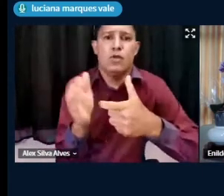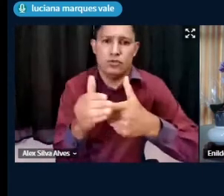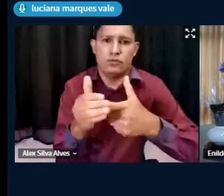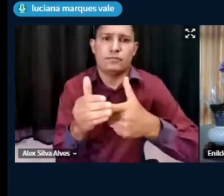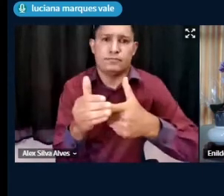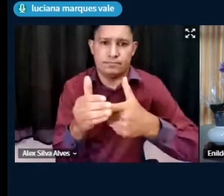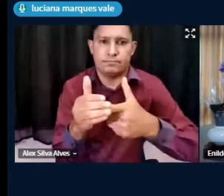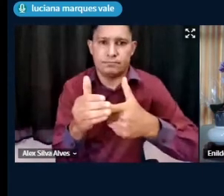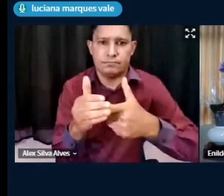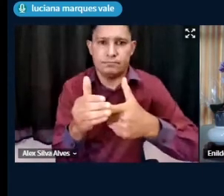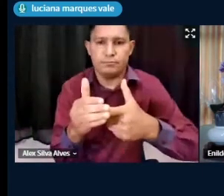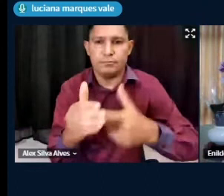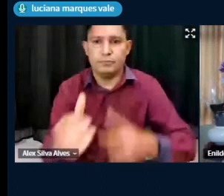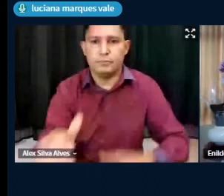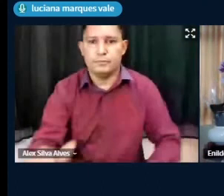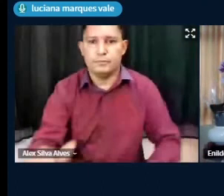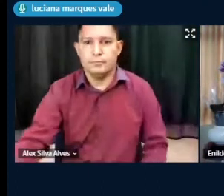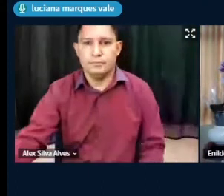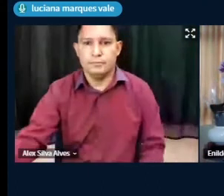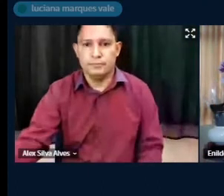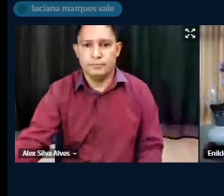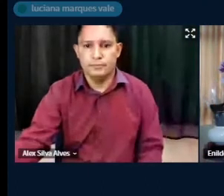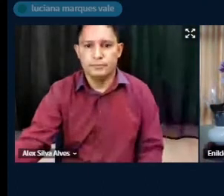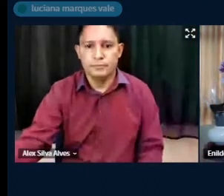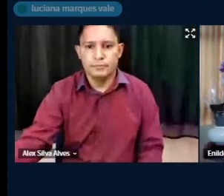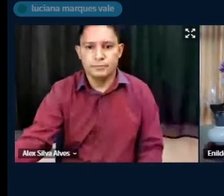de fundamentação terminológica.